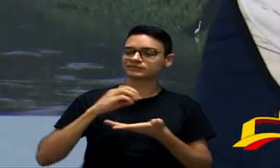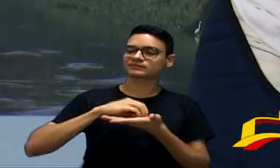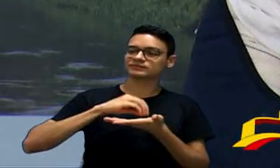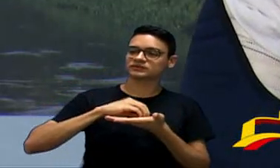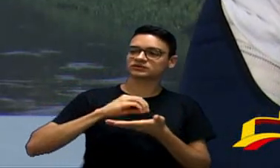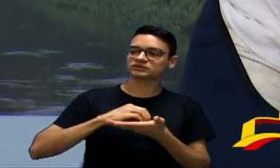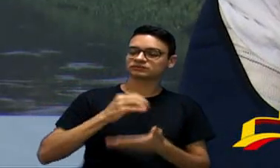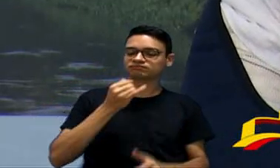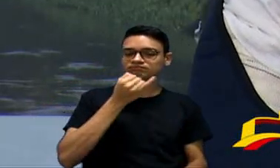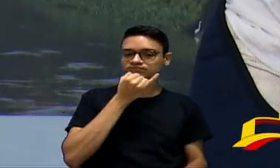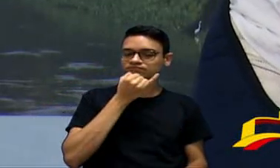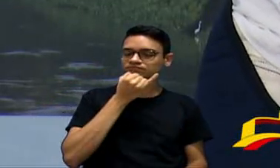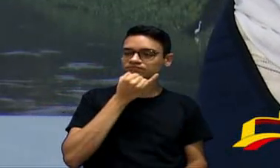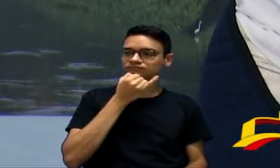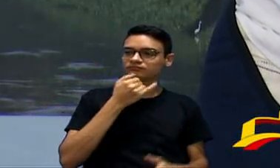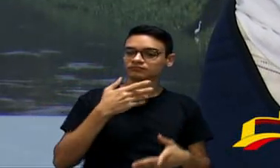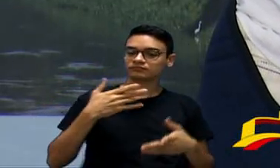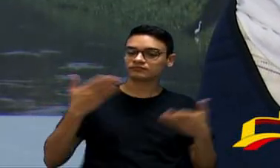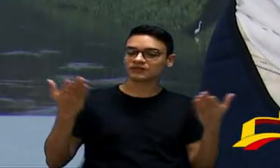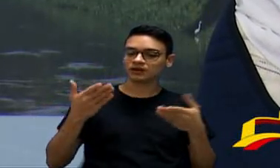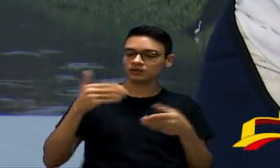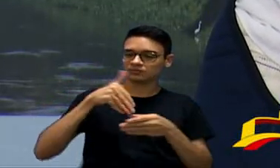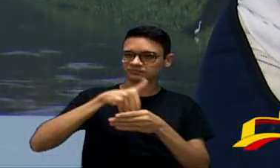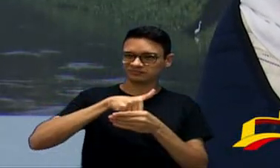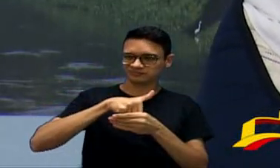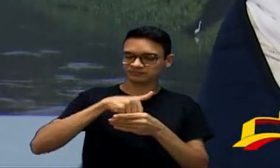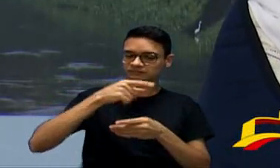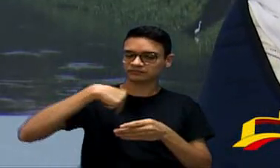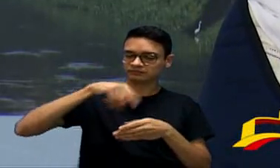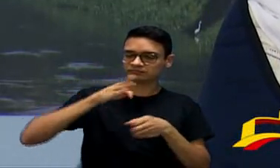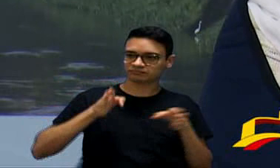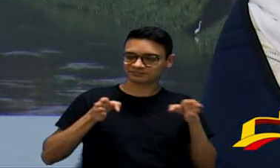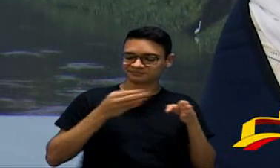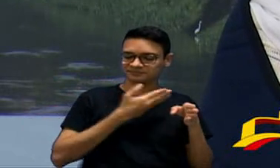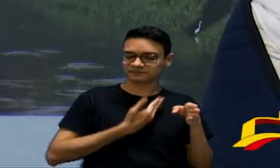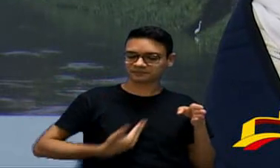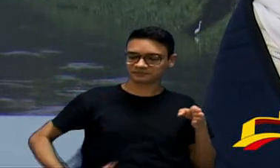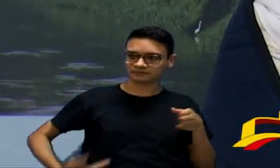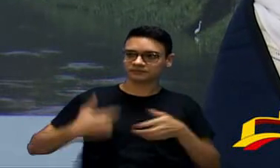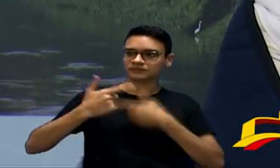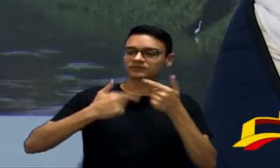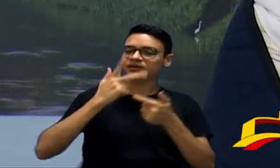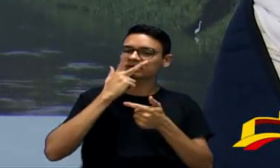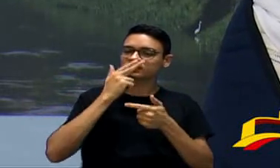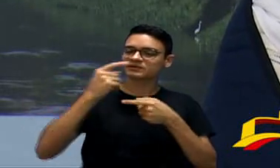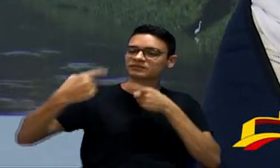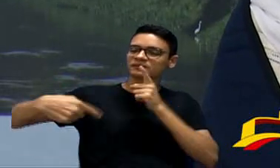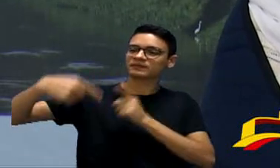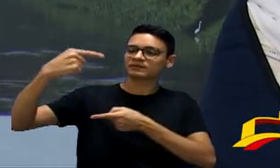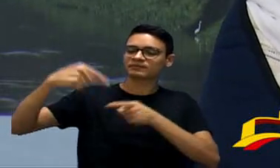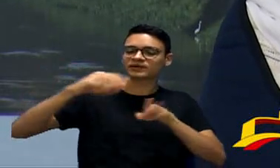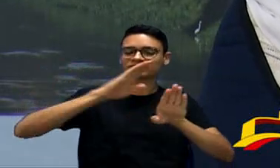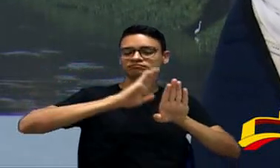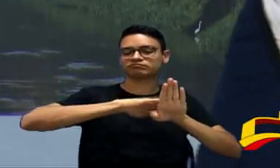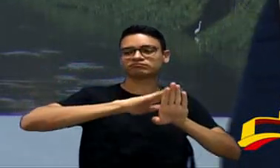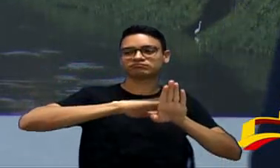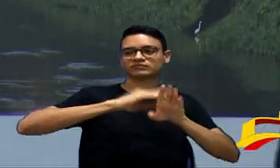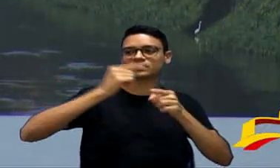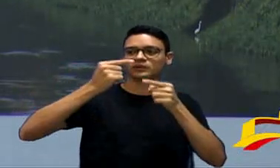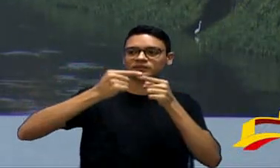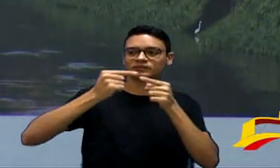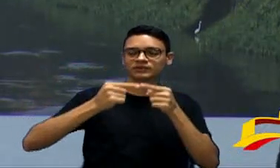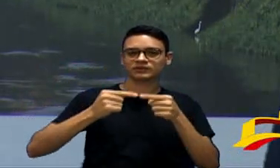Infelizmente, essa legislatura está carregando muita discussão ideológica. Você